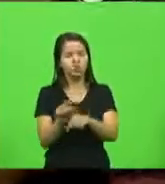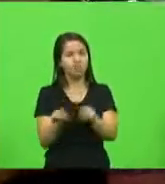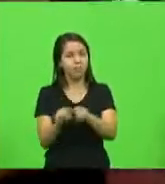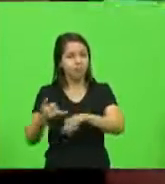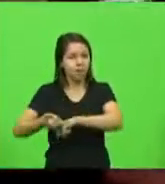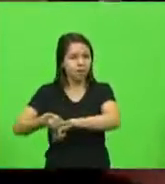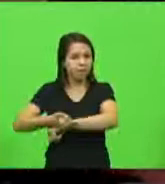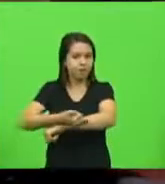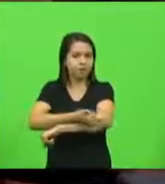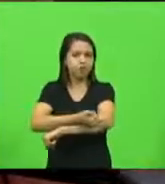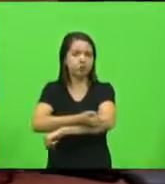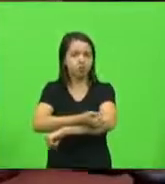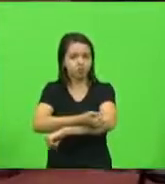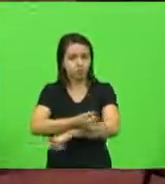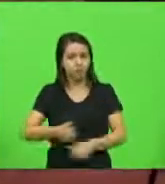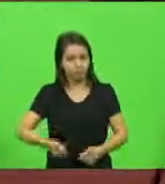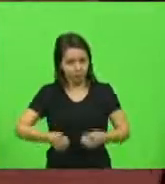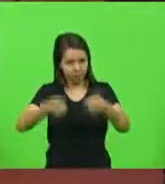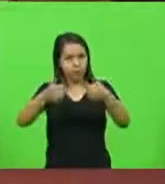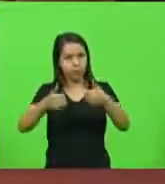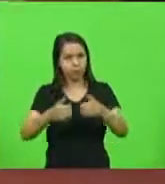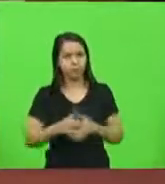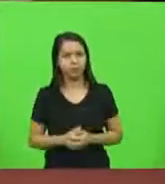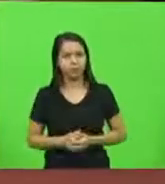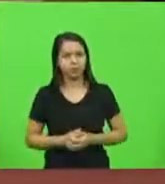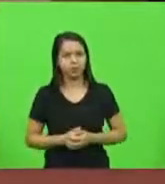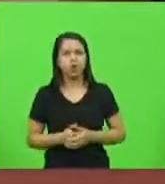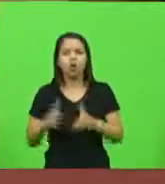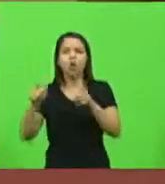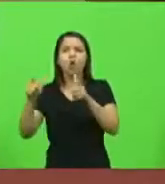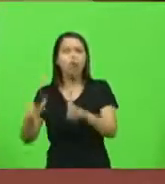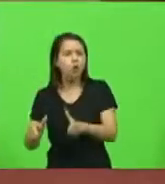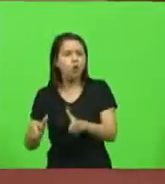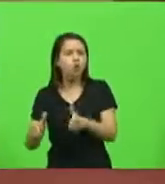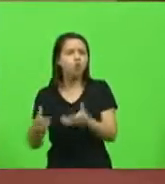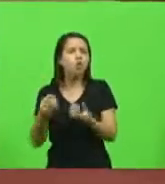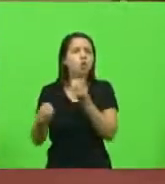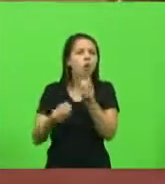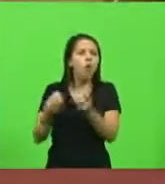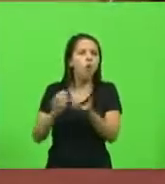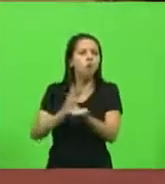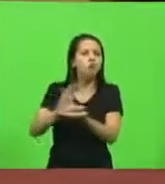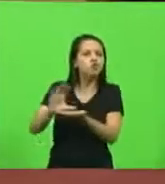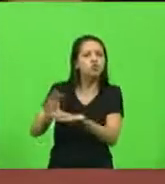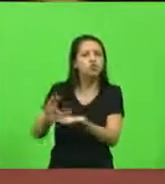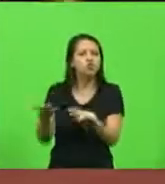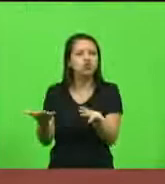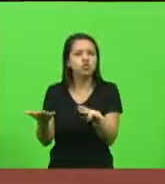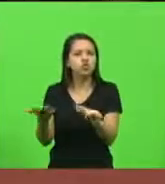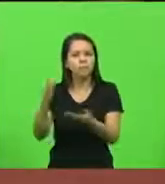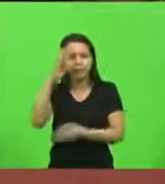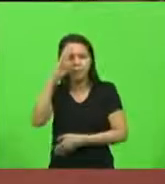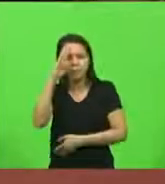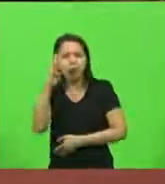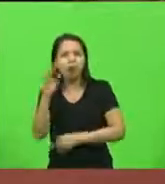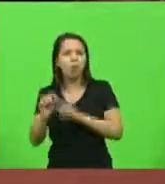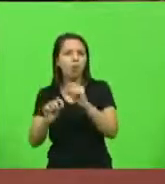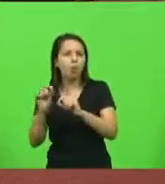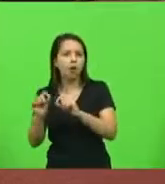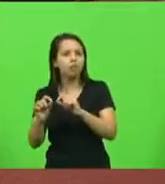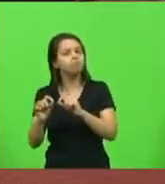infraestrutura. Onde e como vamos investir, o que iremos priorizar, isto iremos definir